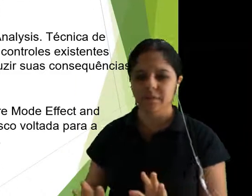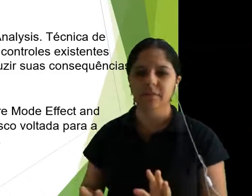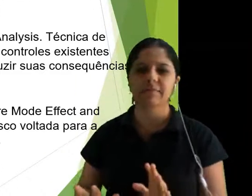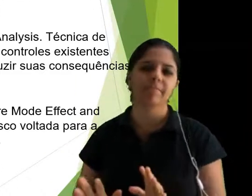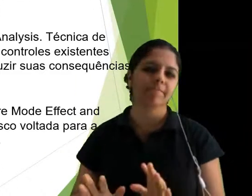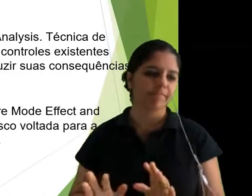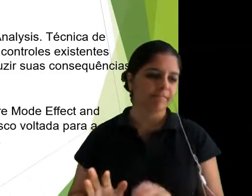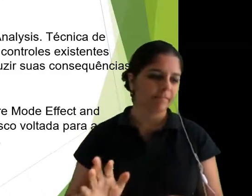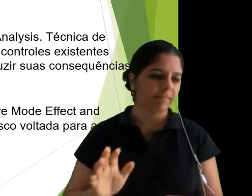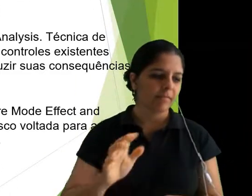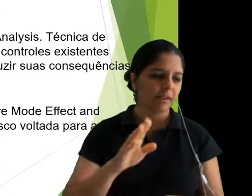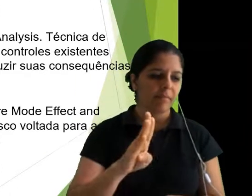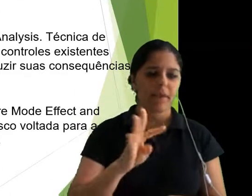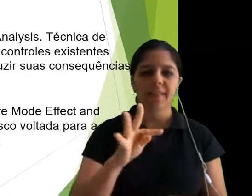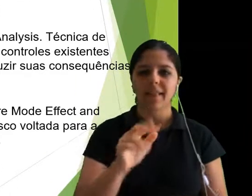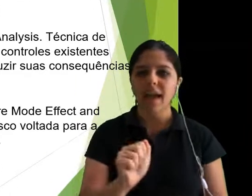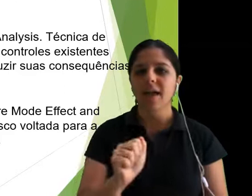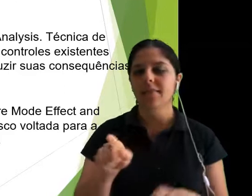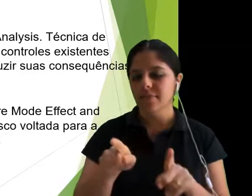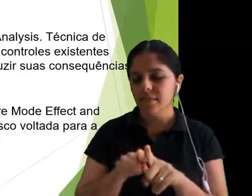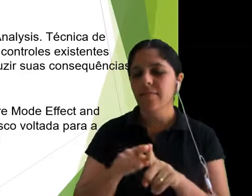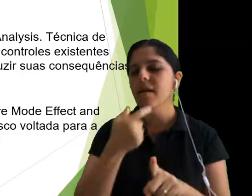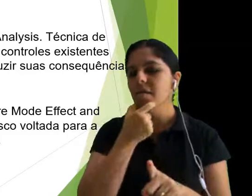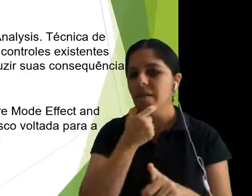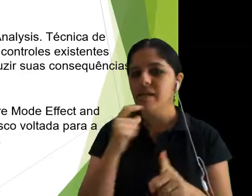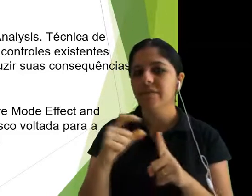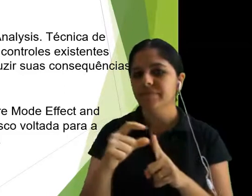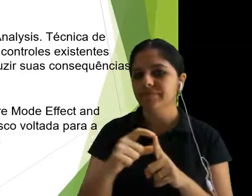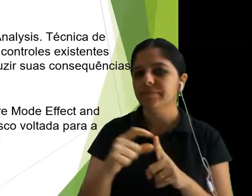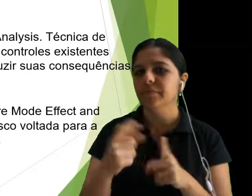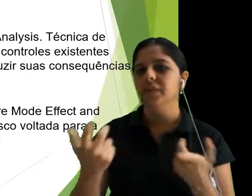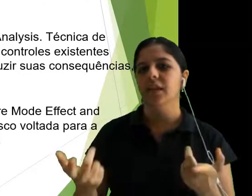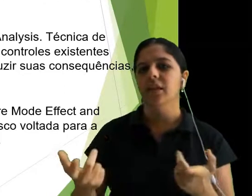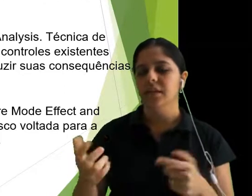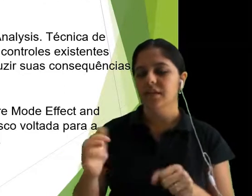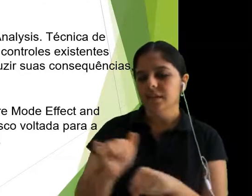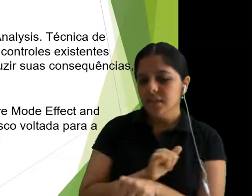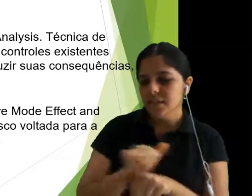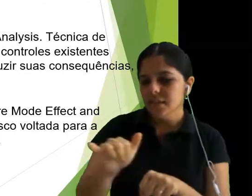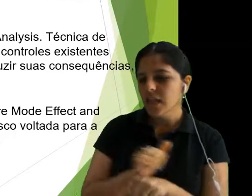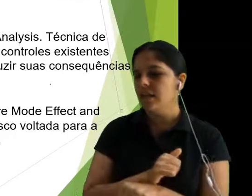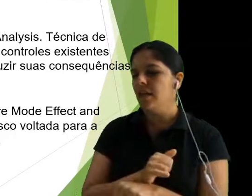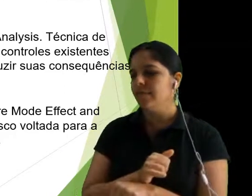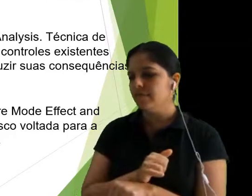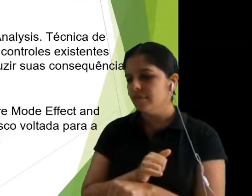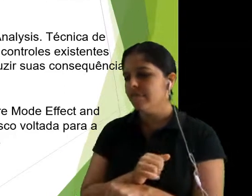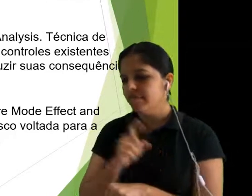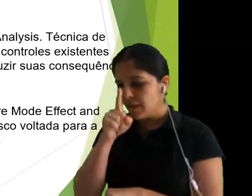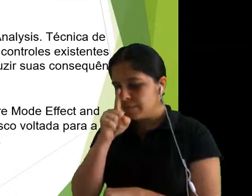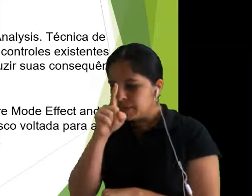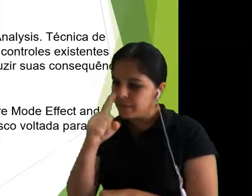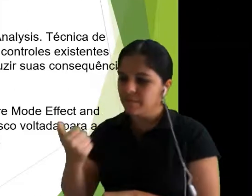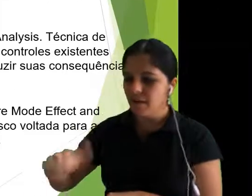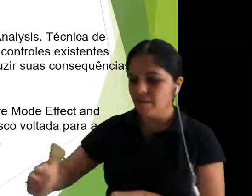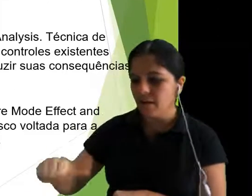processo em si. BTA é a abreviação do inglês para Bone Tie Analysis. É uma técnica de análise de risco voltada